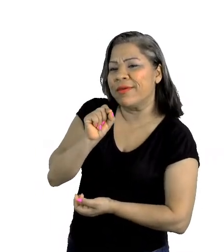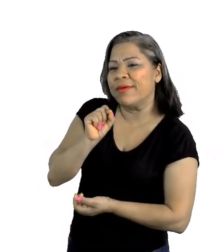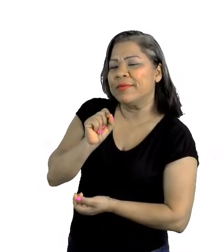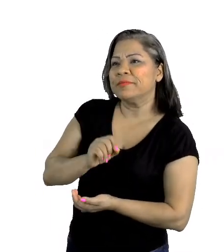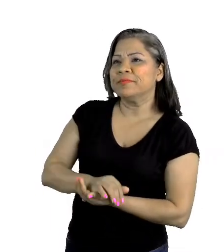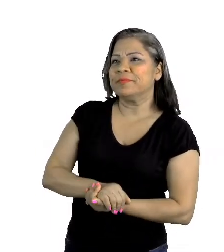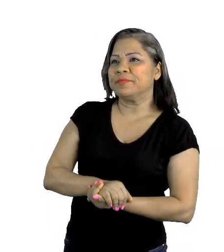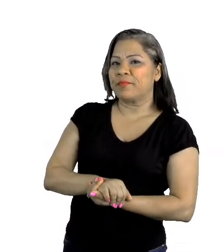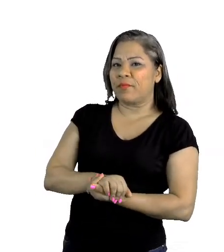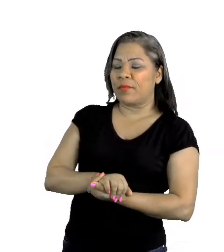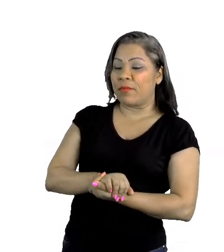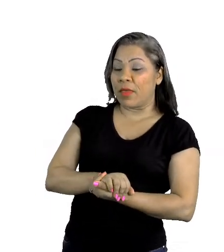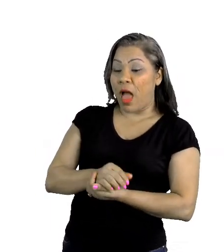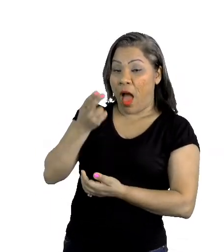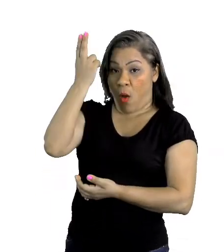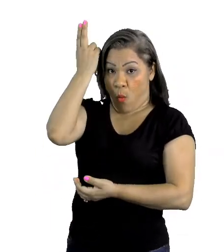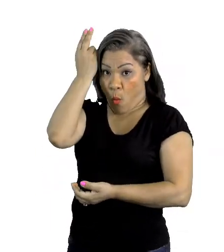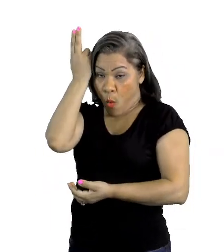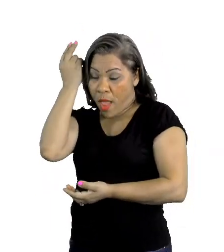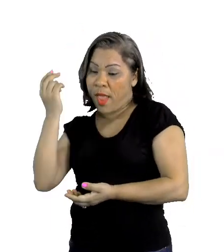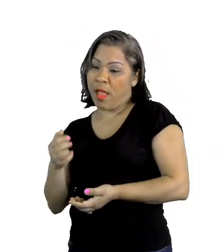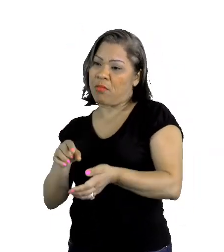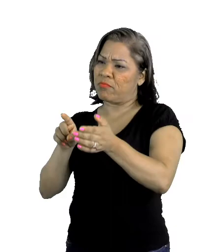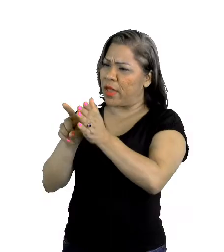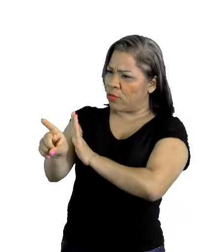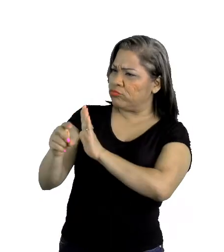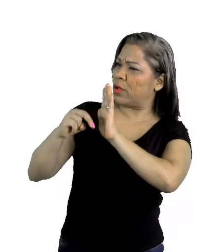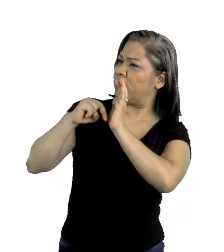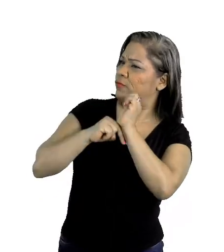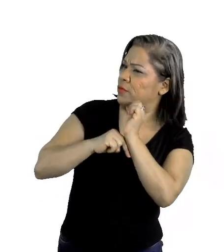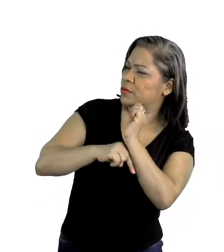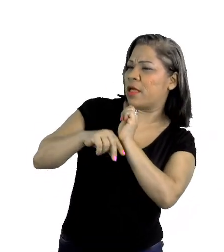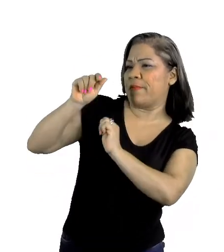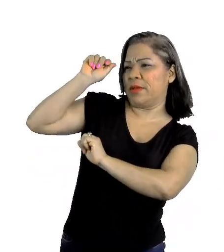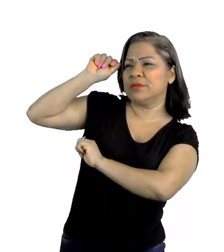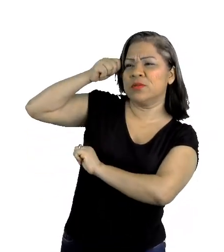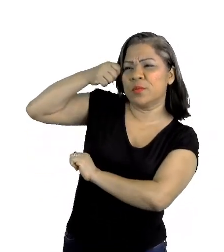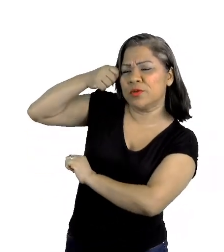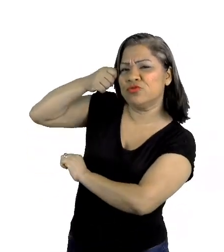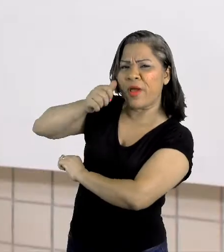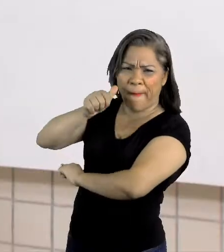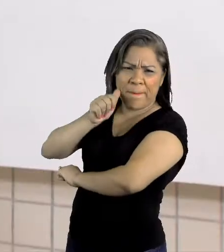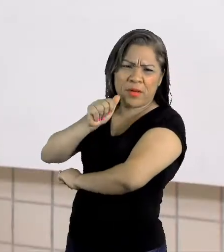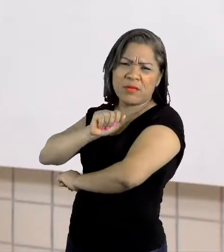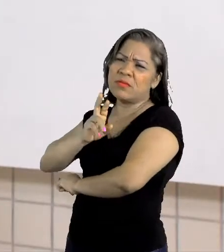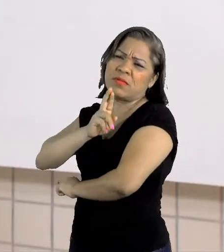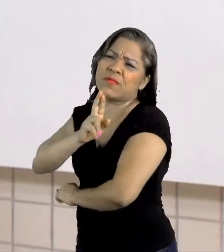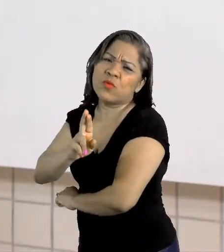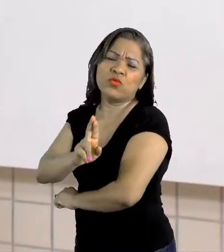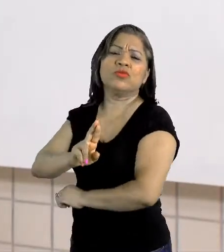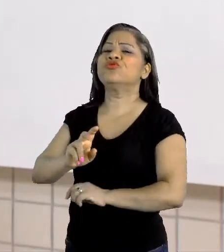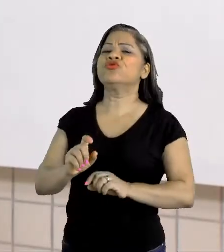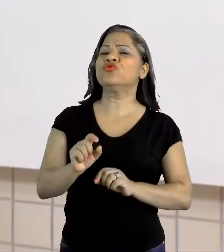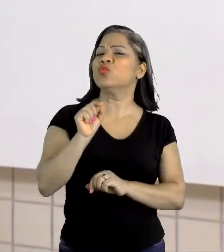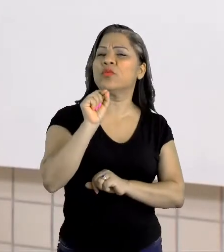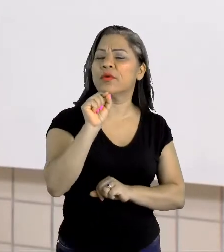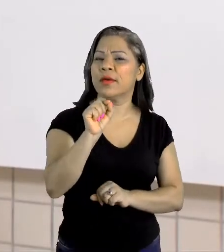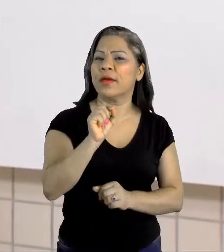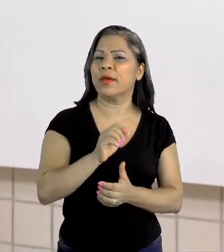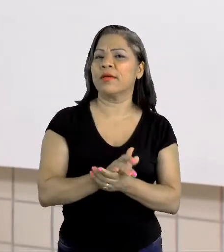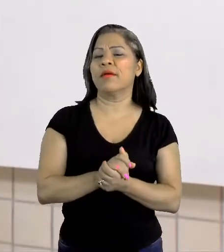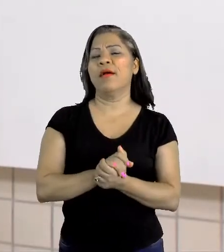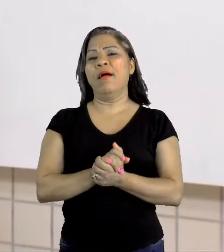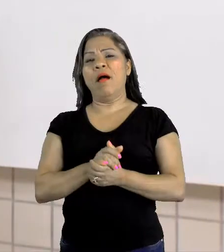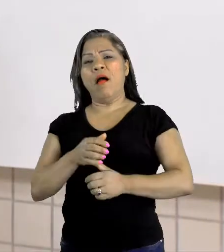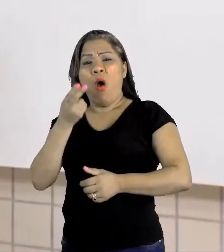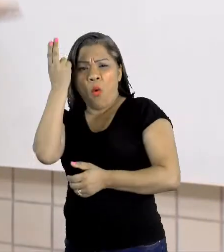quando o coelho perguntava o segredo para ser tão pretinho? O que ela falava para ele? Porque ele perguntava para ela: olha,